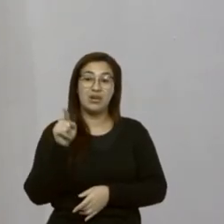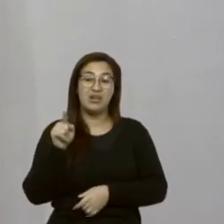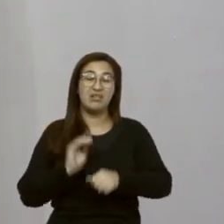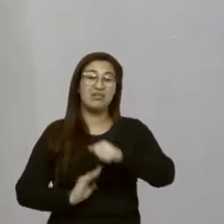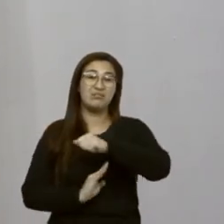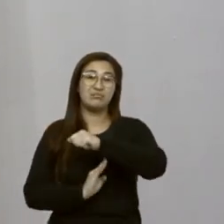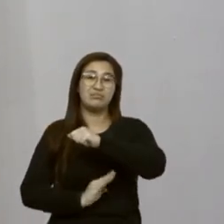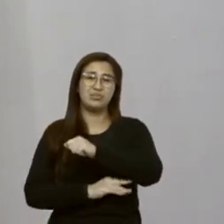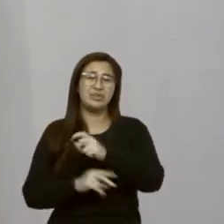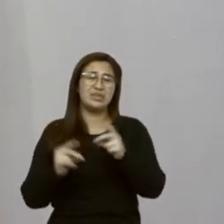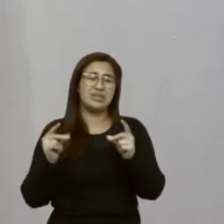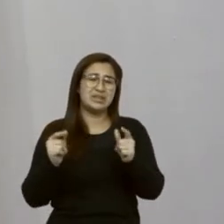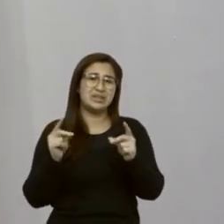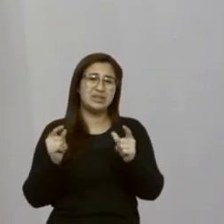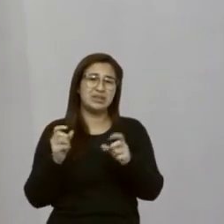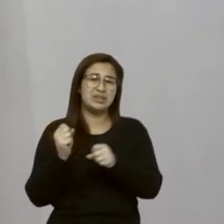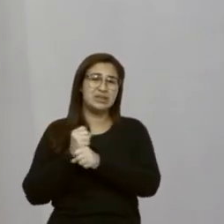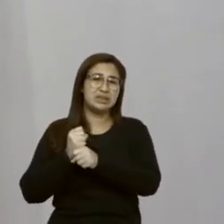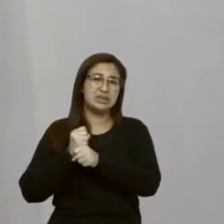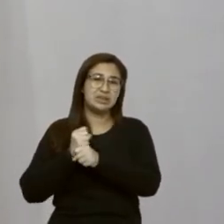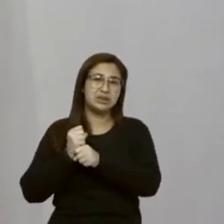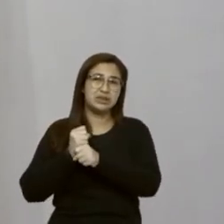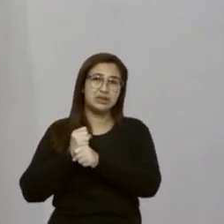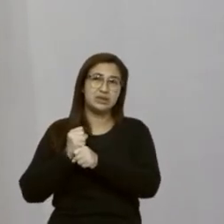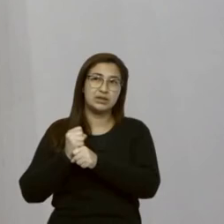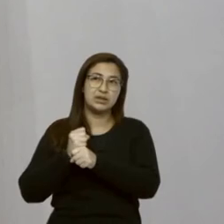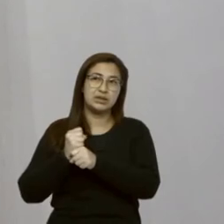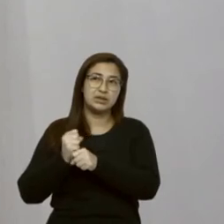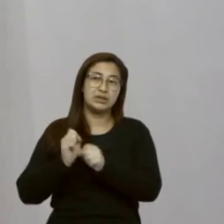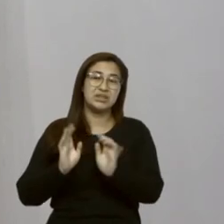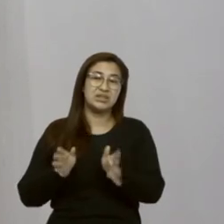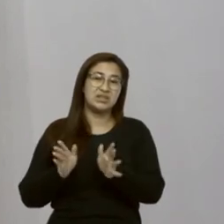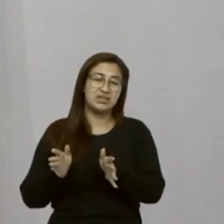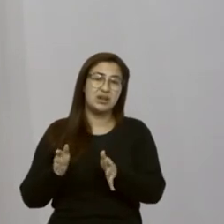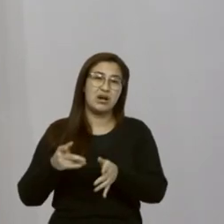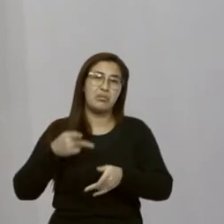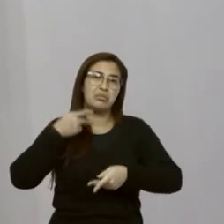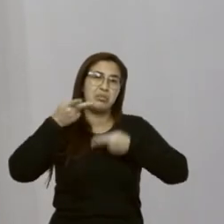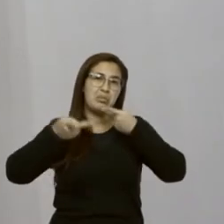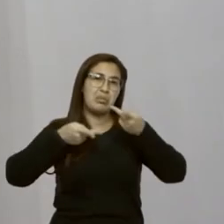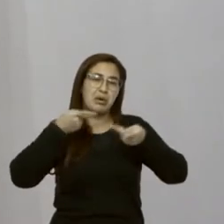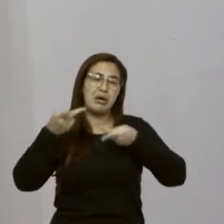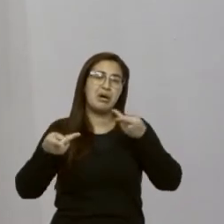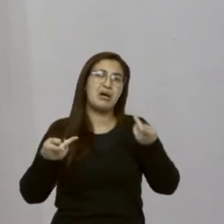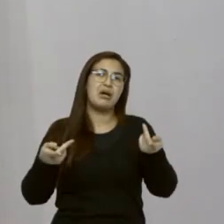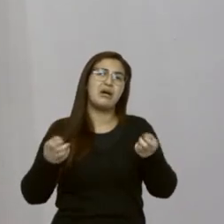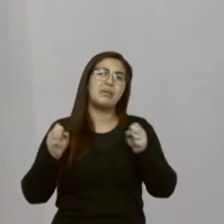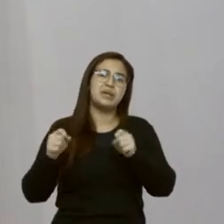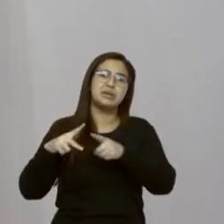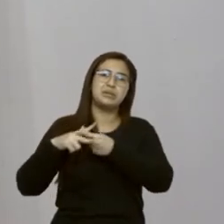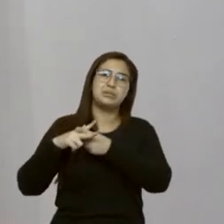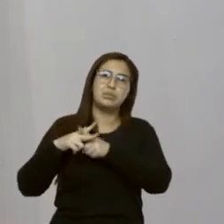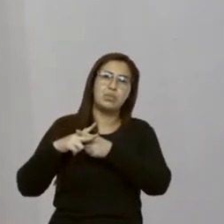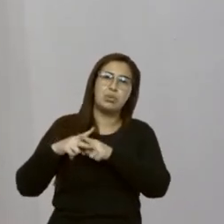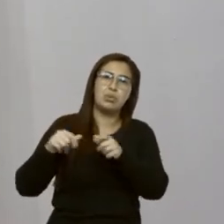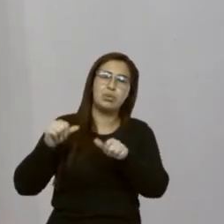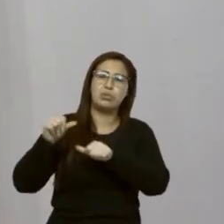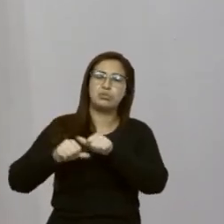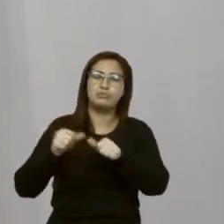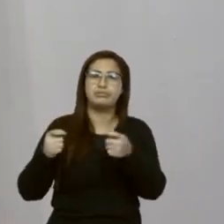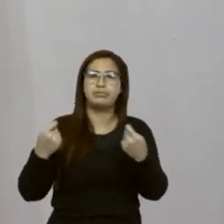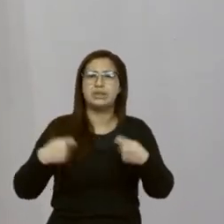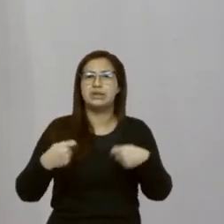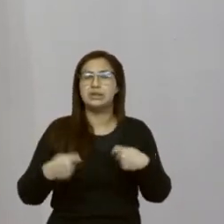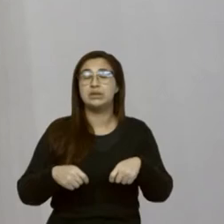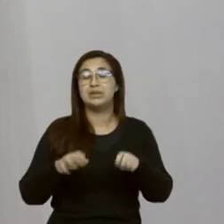e muitos e muitos anos se falando de uma reforma nela. E eu quero dizer,